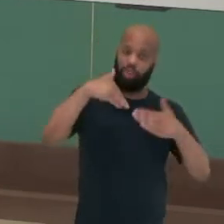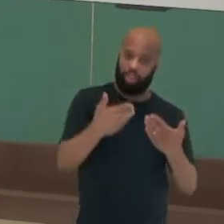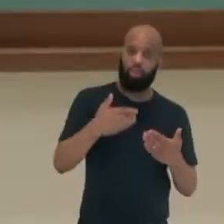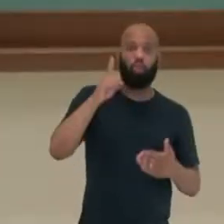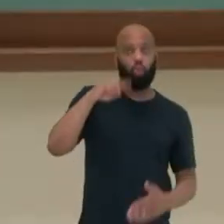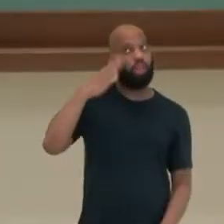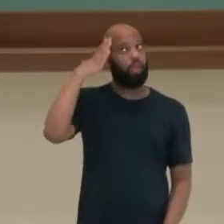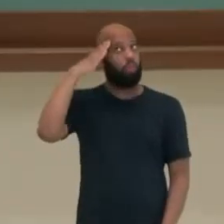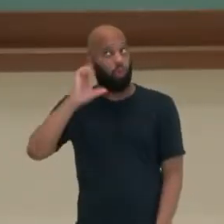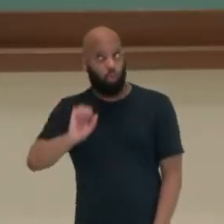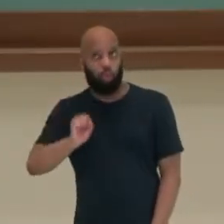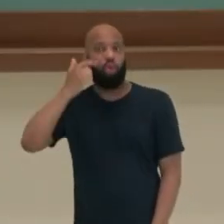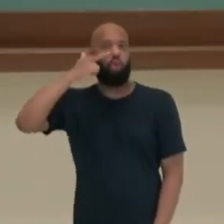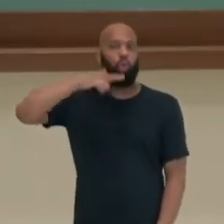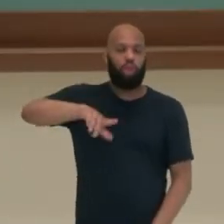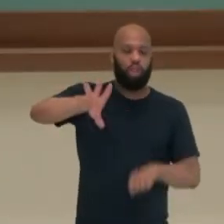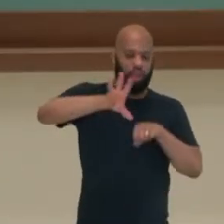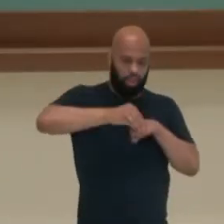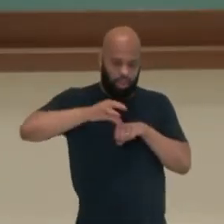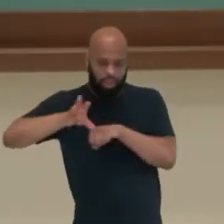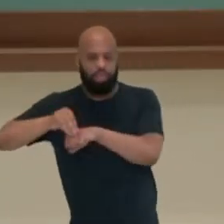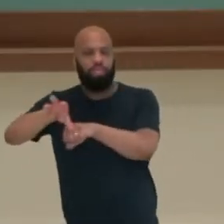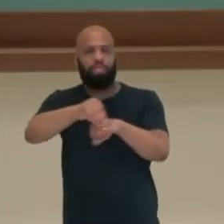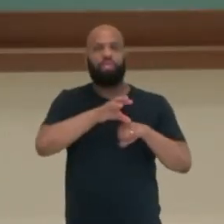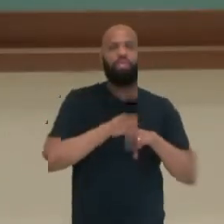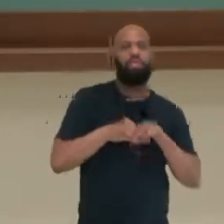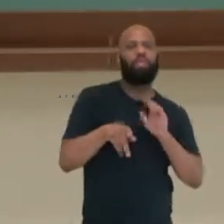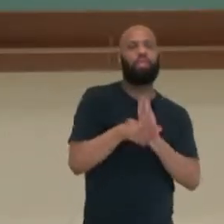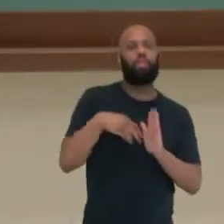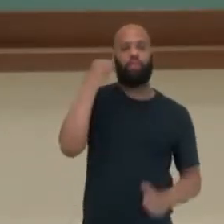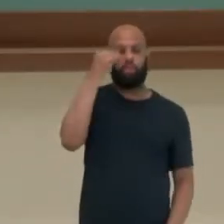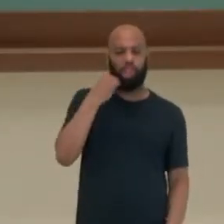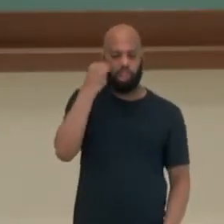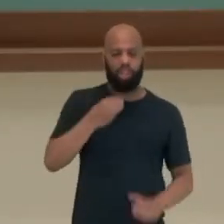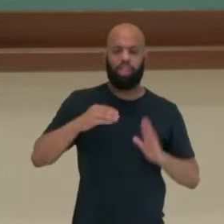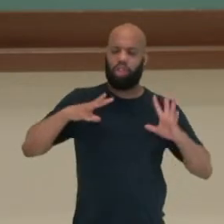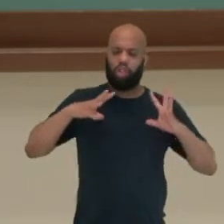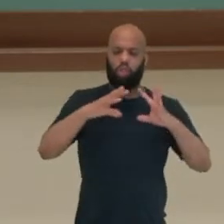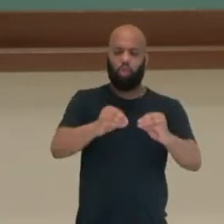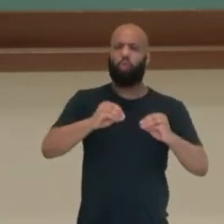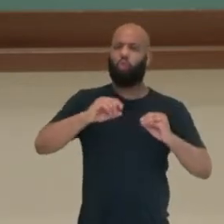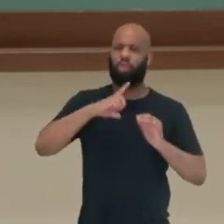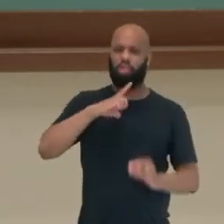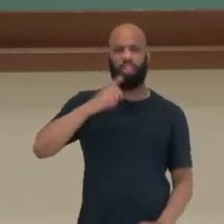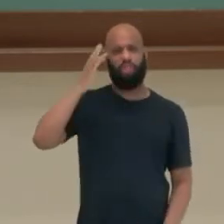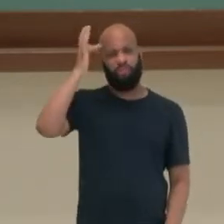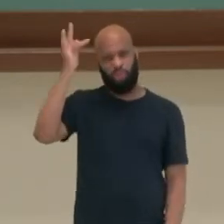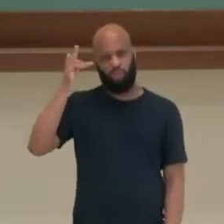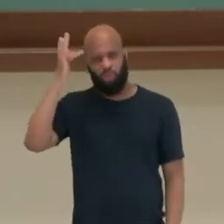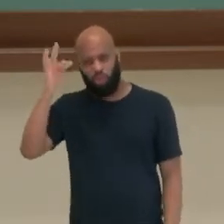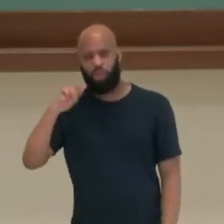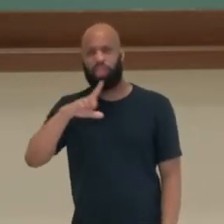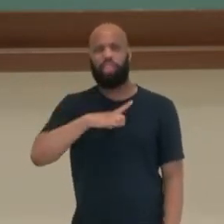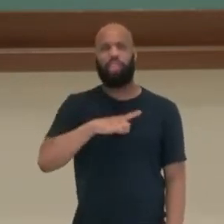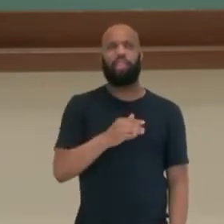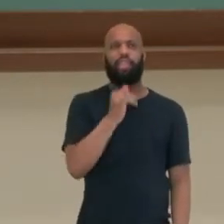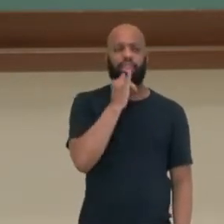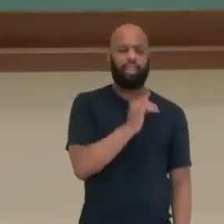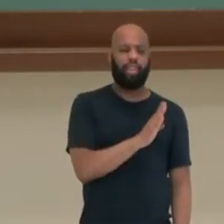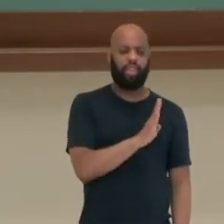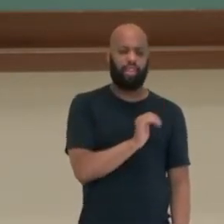Então, todos esses filósofos a que nos referimos anteriormente, Francis Bacon e a invenção do